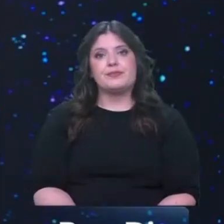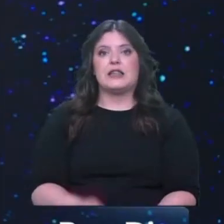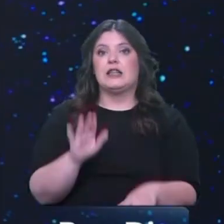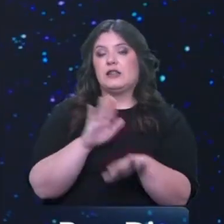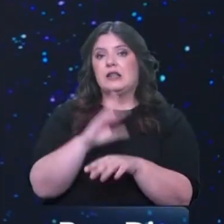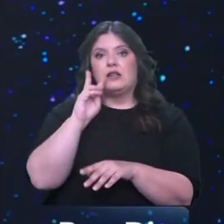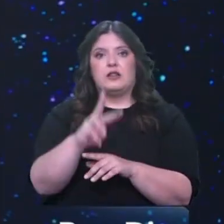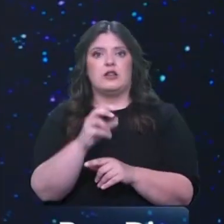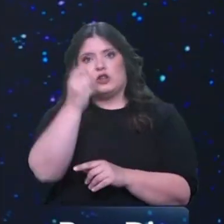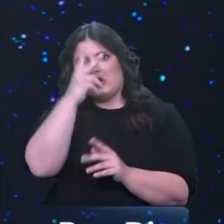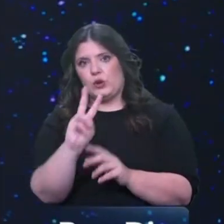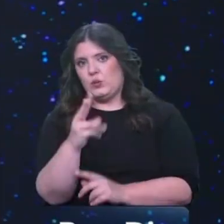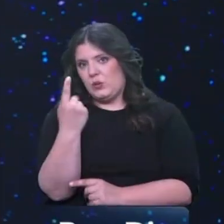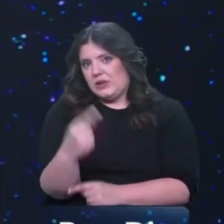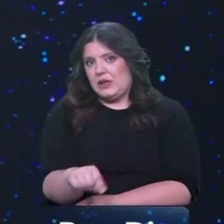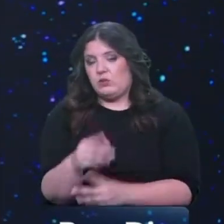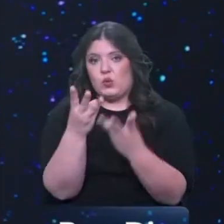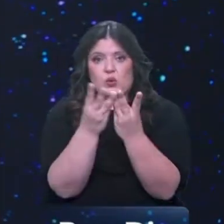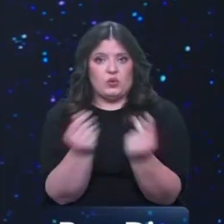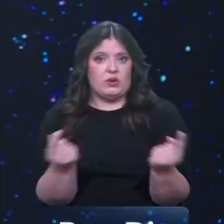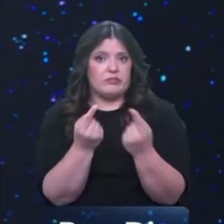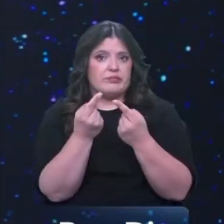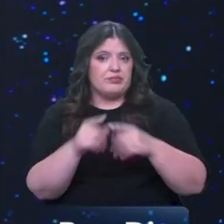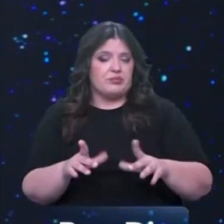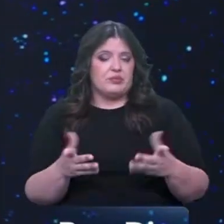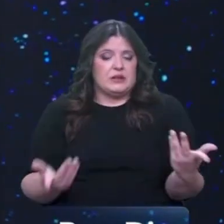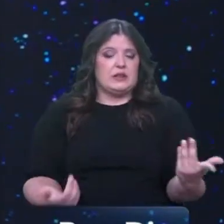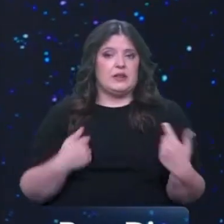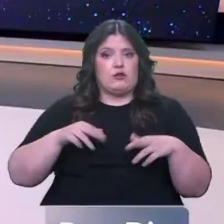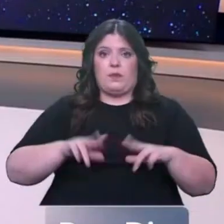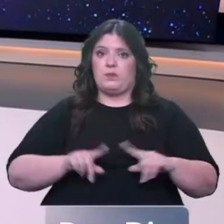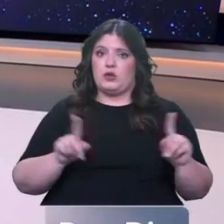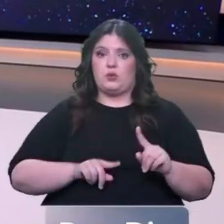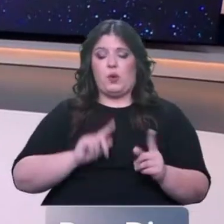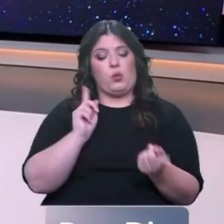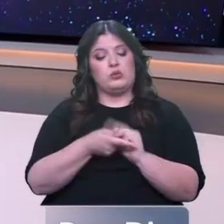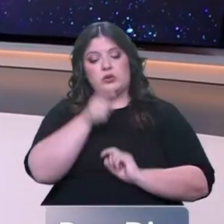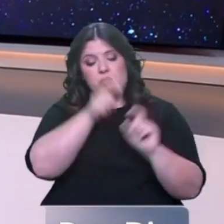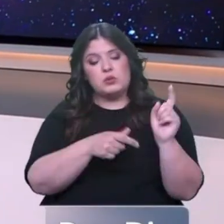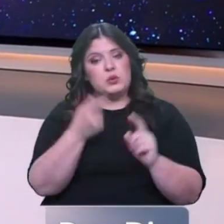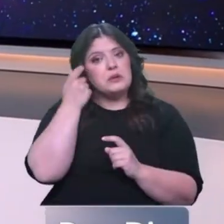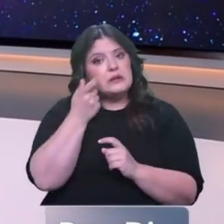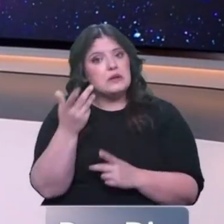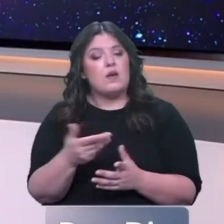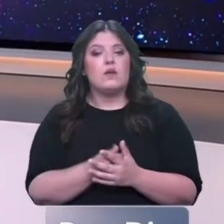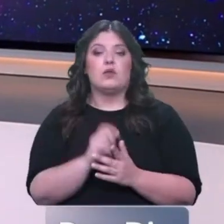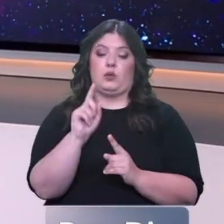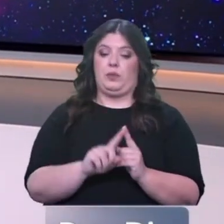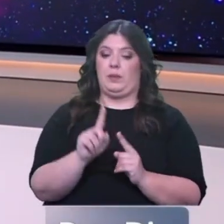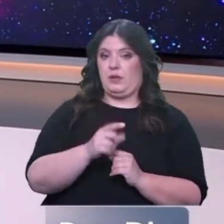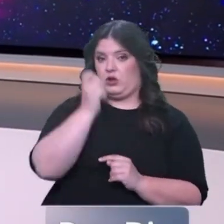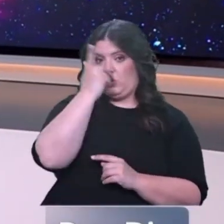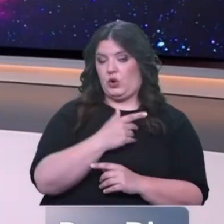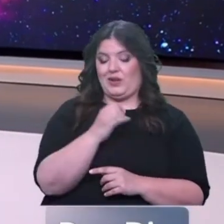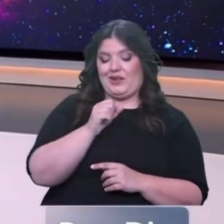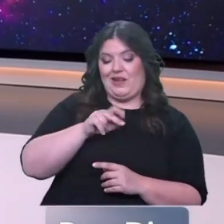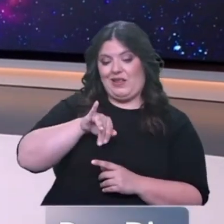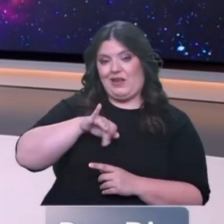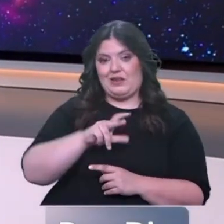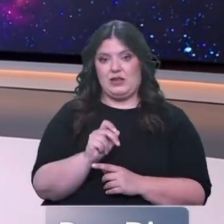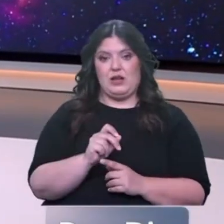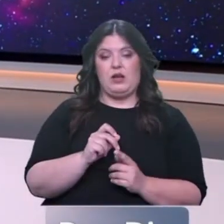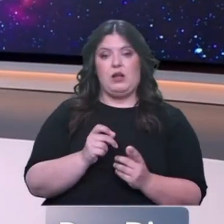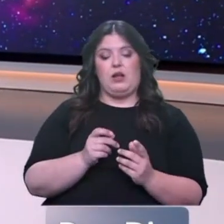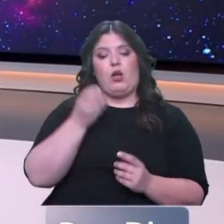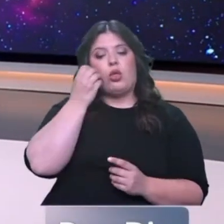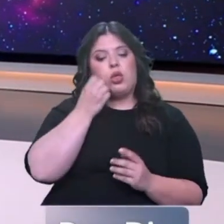aqui duas histórias com resultados completamente inesperados, ao contrário daquilo que os astrónomos pensavam. No primeira história, uma galáxia que roda muito devagarinho